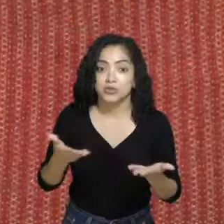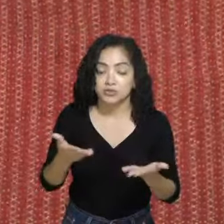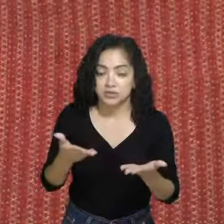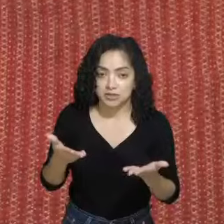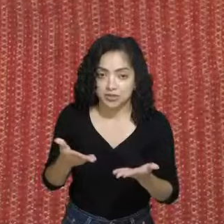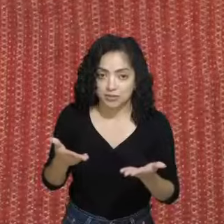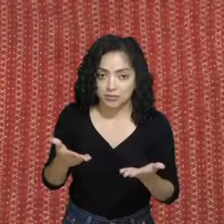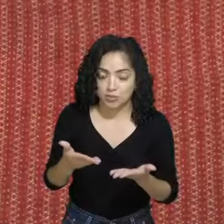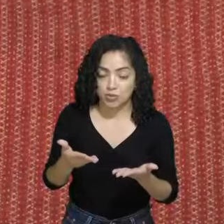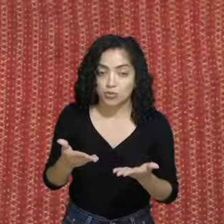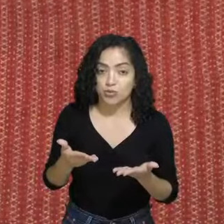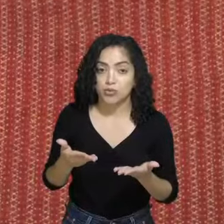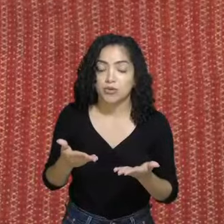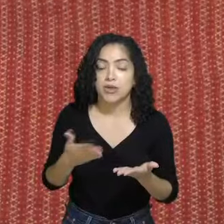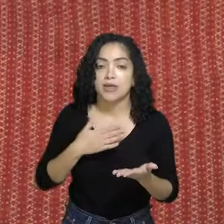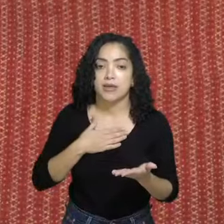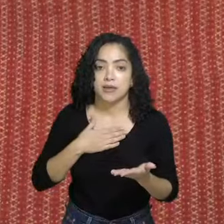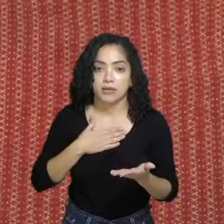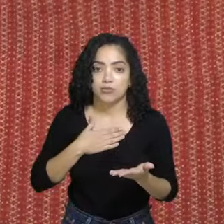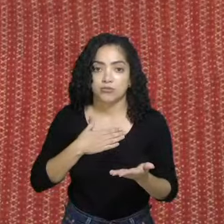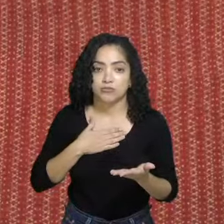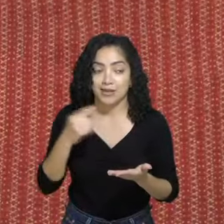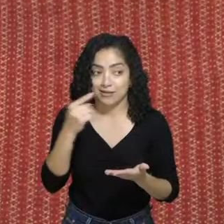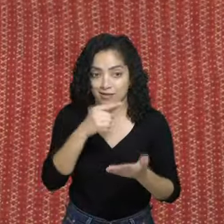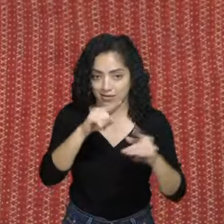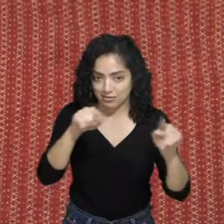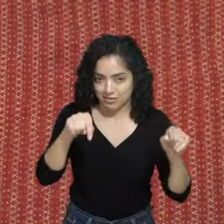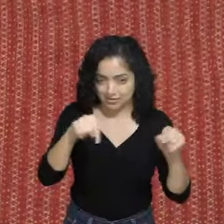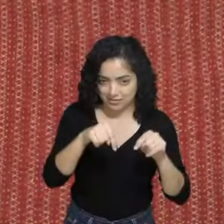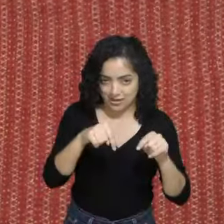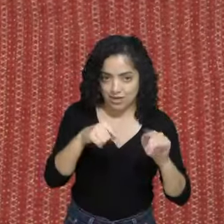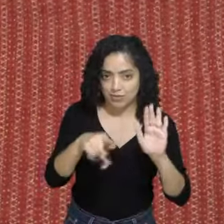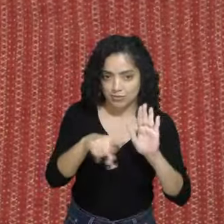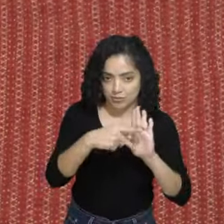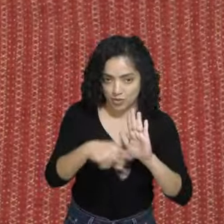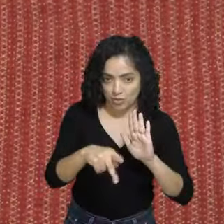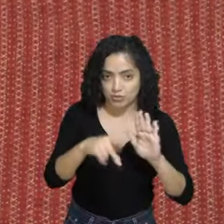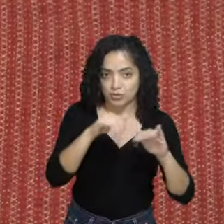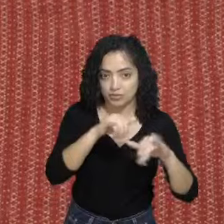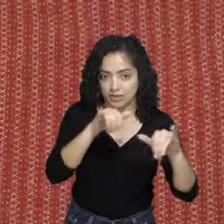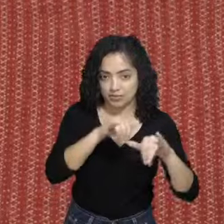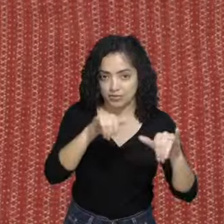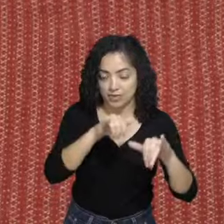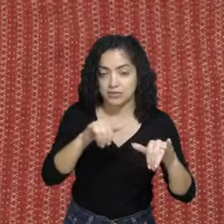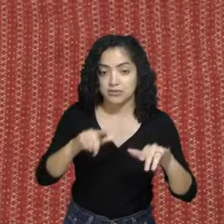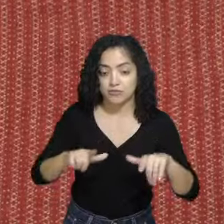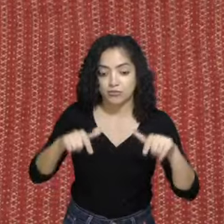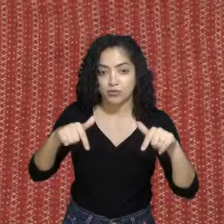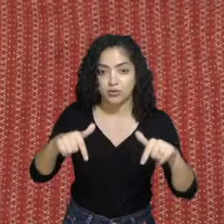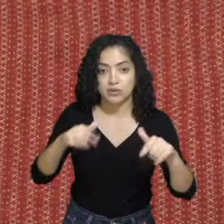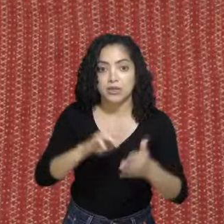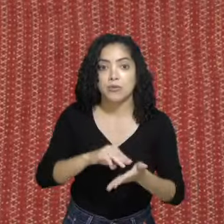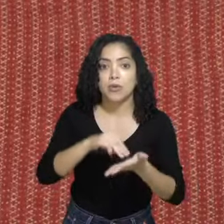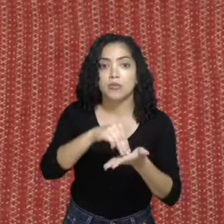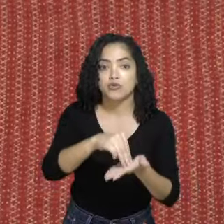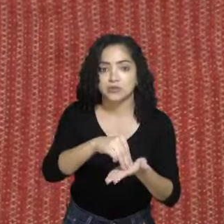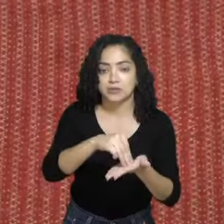presidente, eu, na sala de imprensa da Alesc, entregarei uma moção.